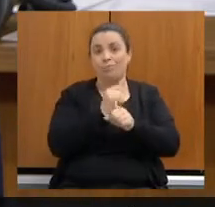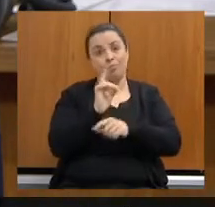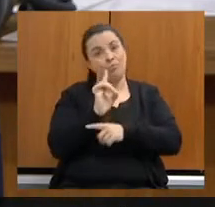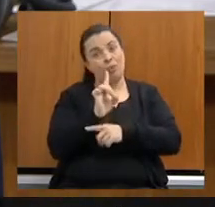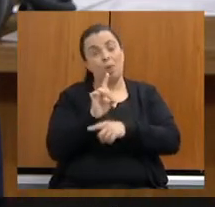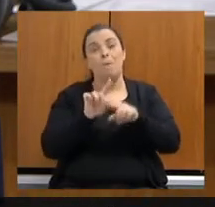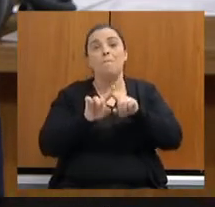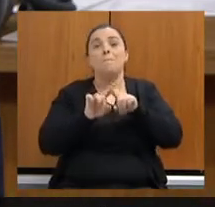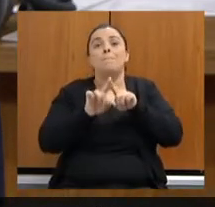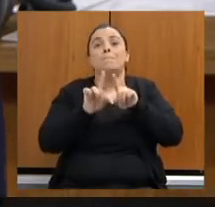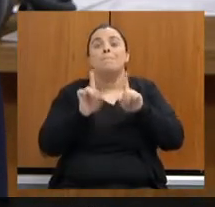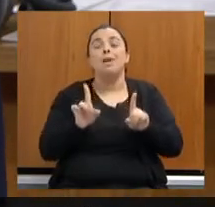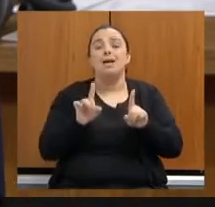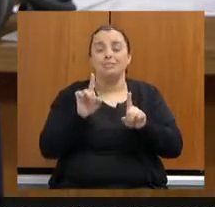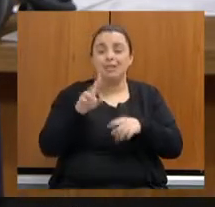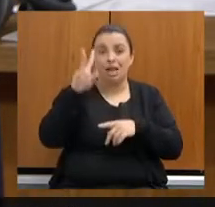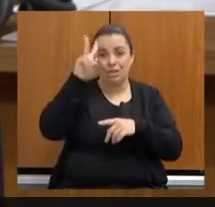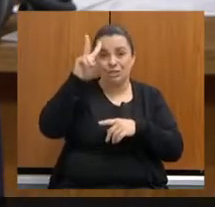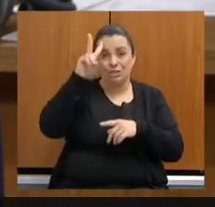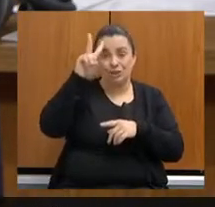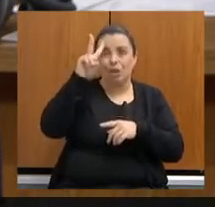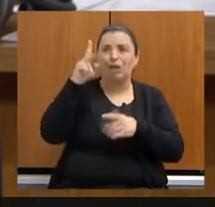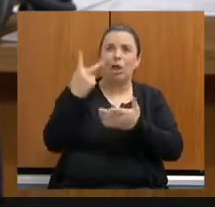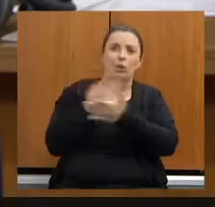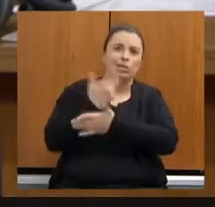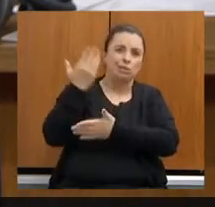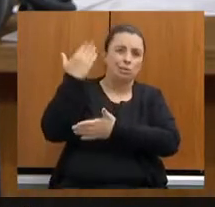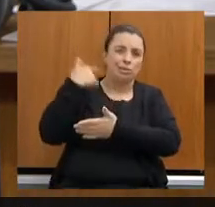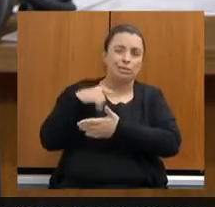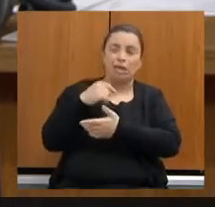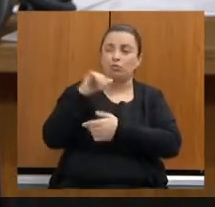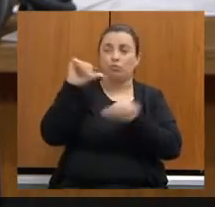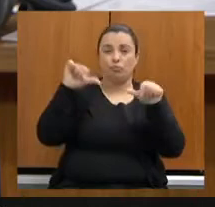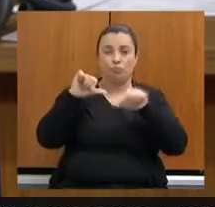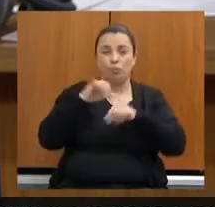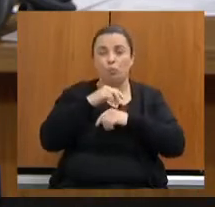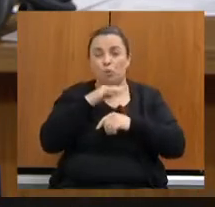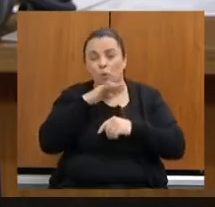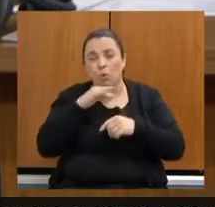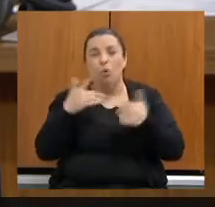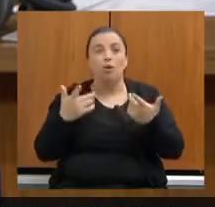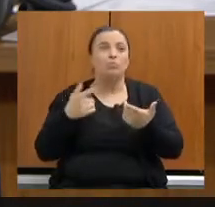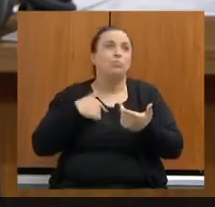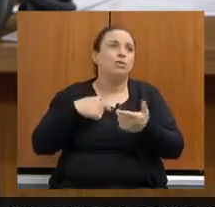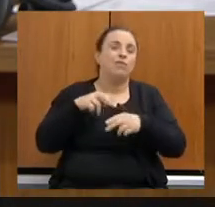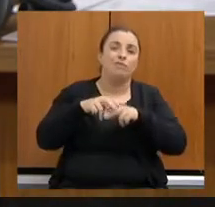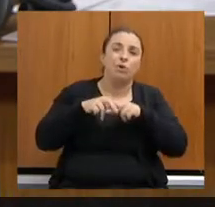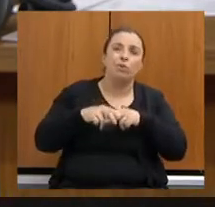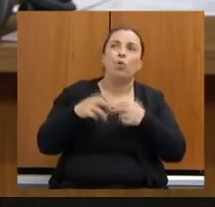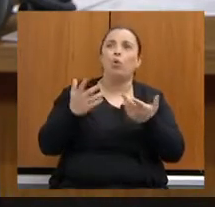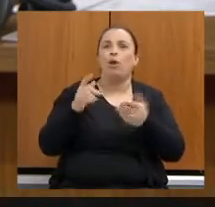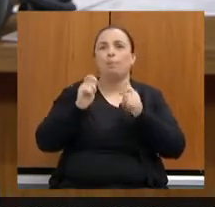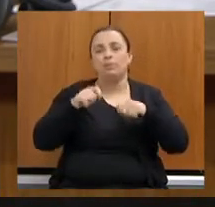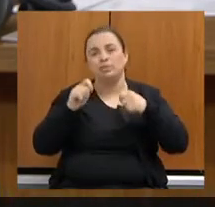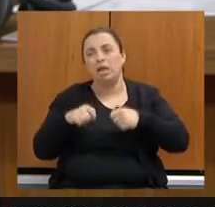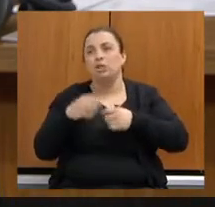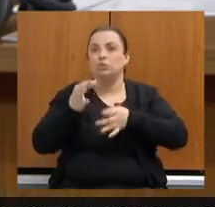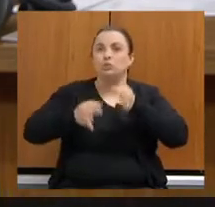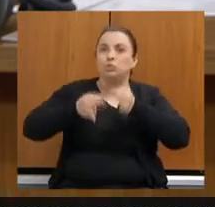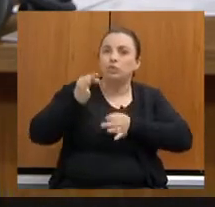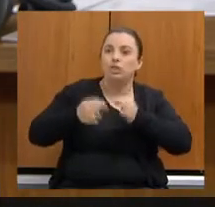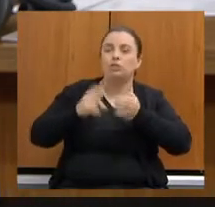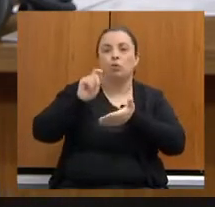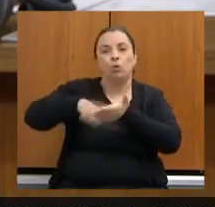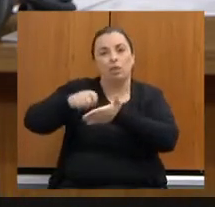história do Canário que nós tomar um pau no primeiro ano eu lembro muito bem disso do jurídico que não tinha condições de contratação